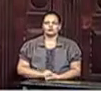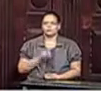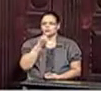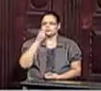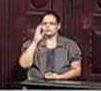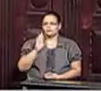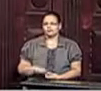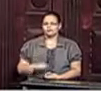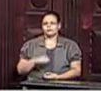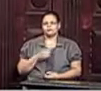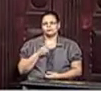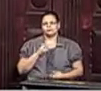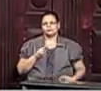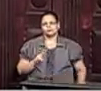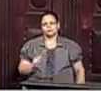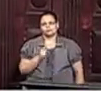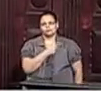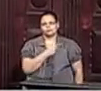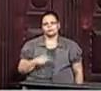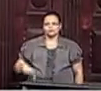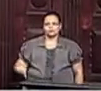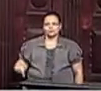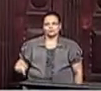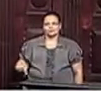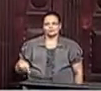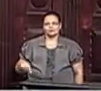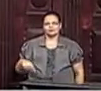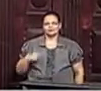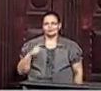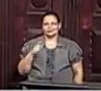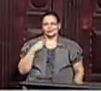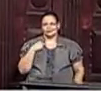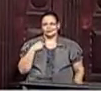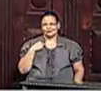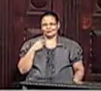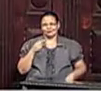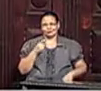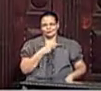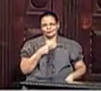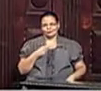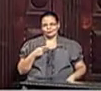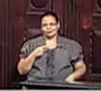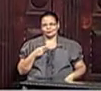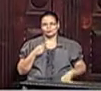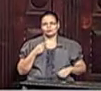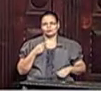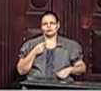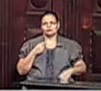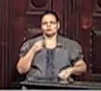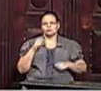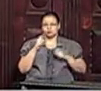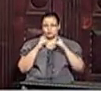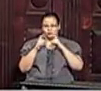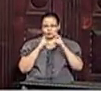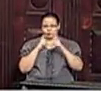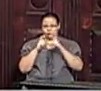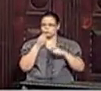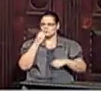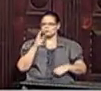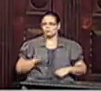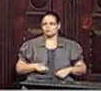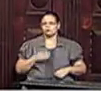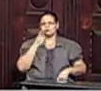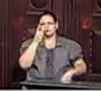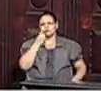Boa tarde, senhora presidente, que nos acompanha e preside essa sessão. Boa tarde, senhoras e senhores